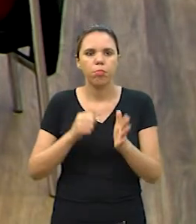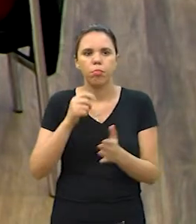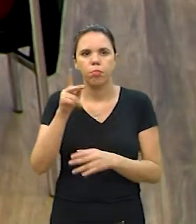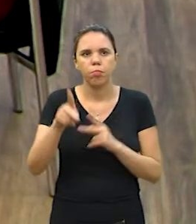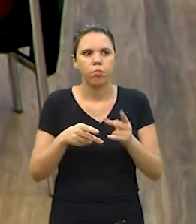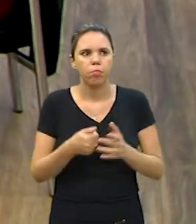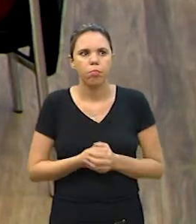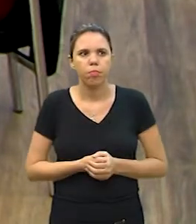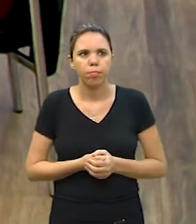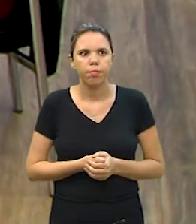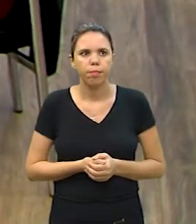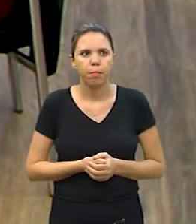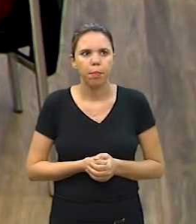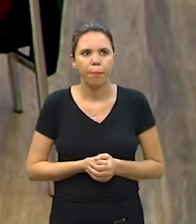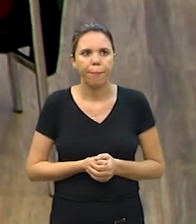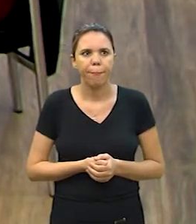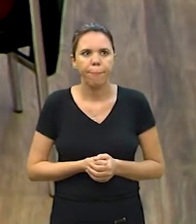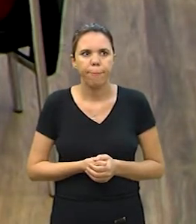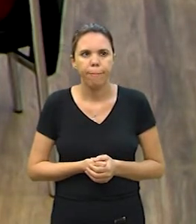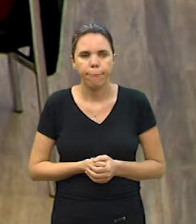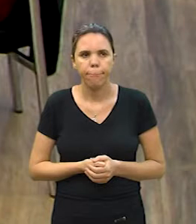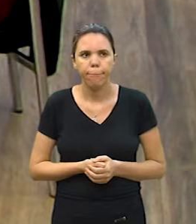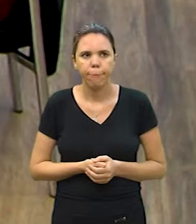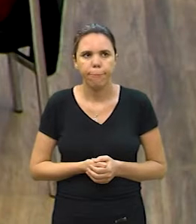direito para essa pessoa?